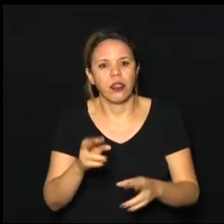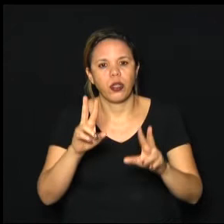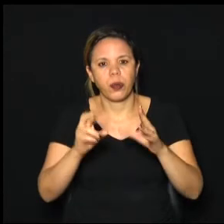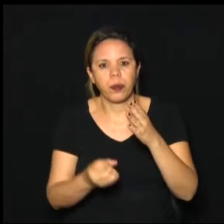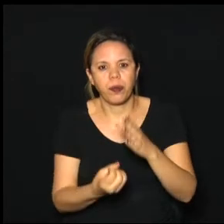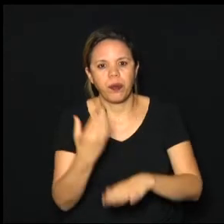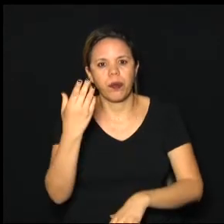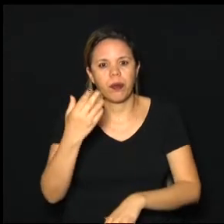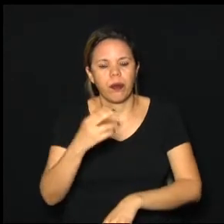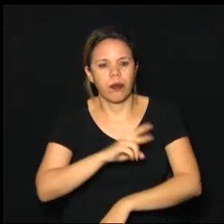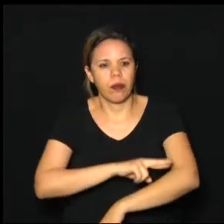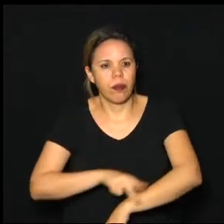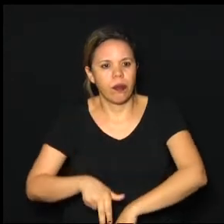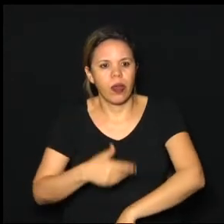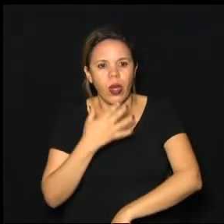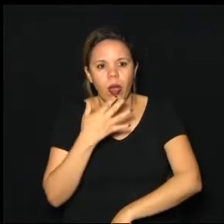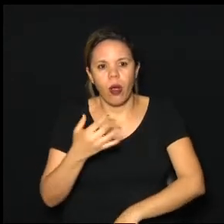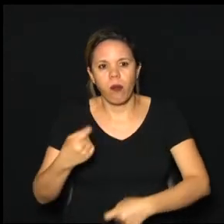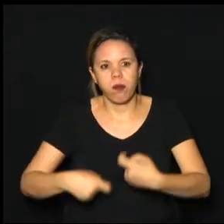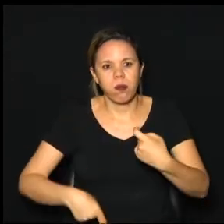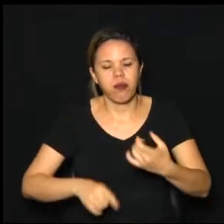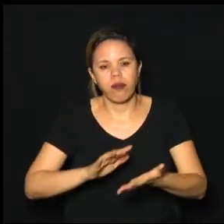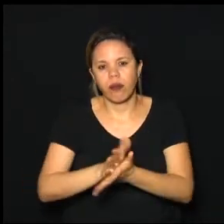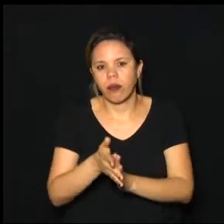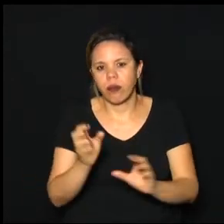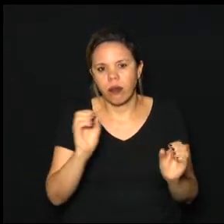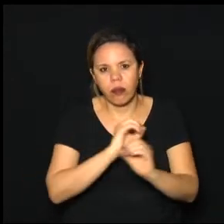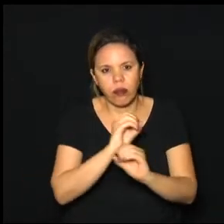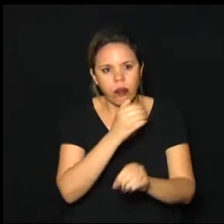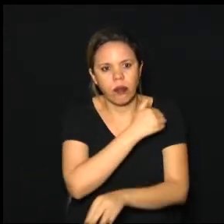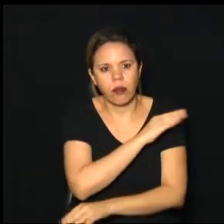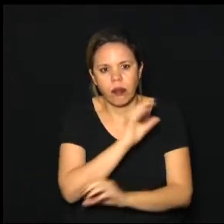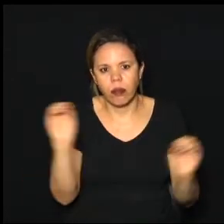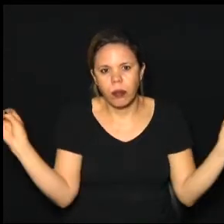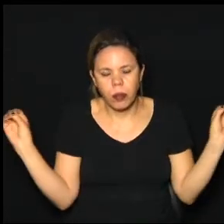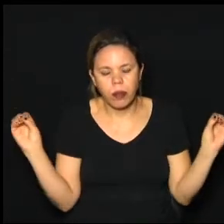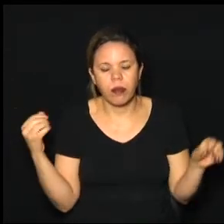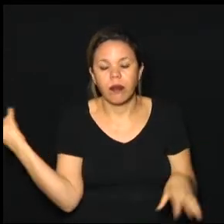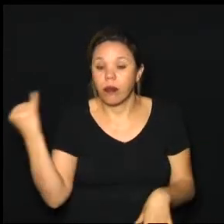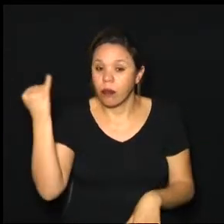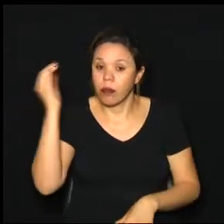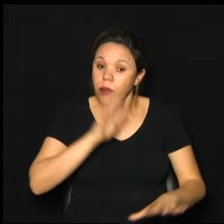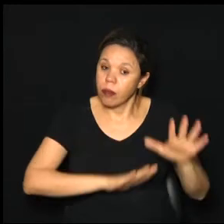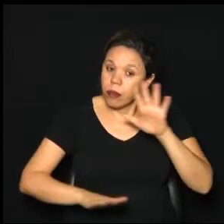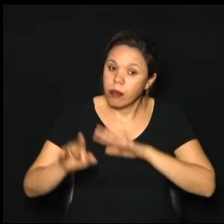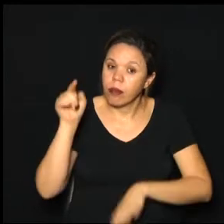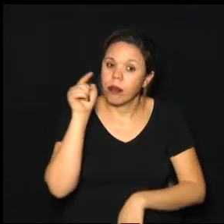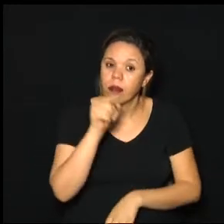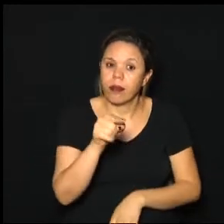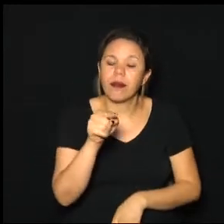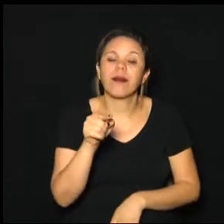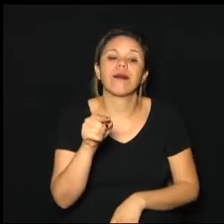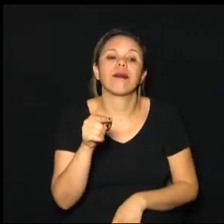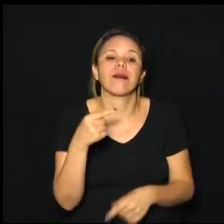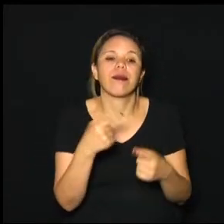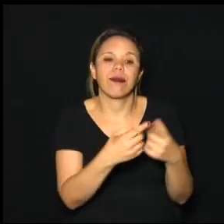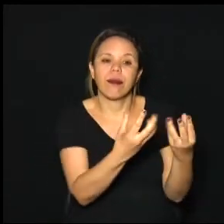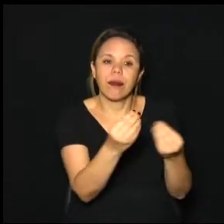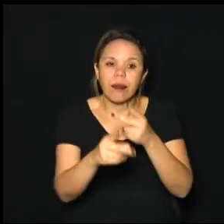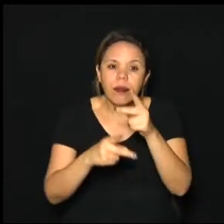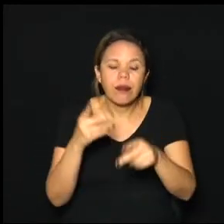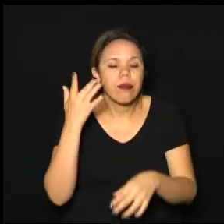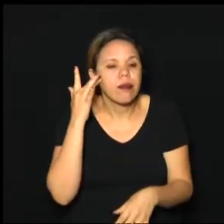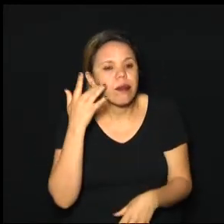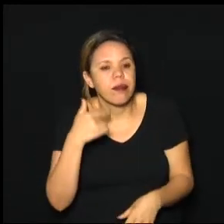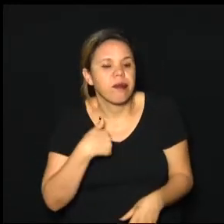de sexo, de cor e de discriminação. E é muito importante a gente tomar cuidado com isso, porque muita gente acha que